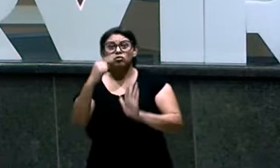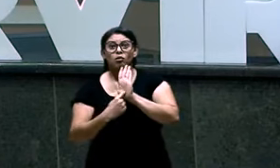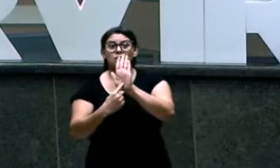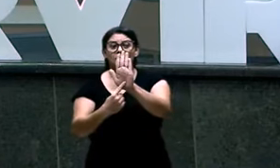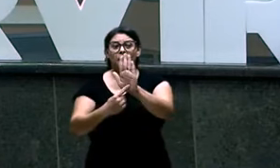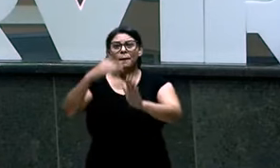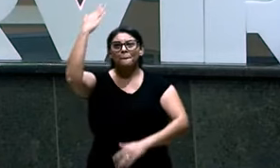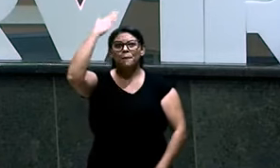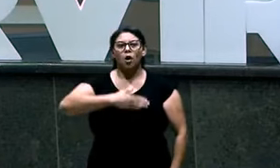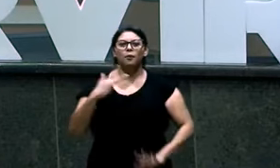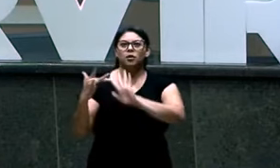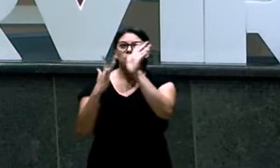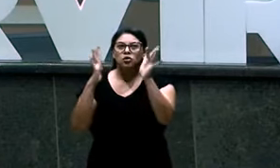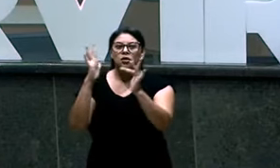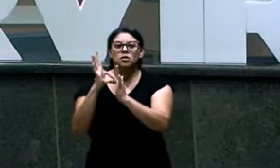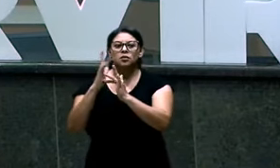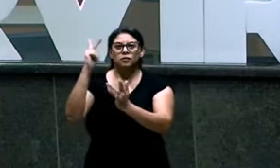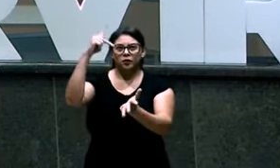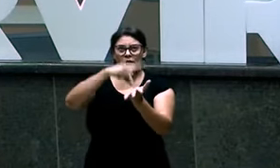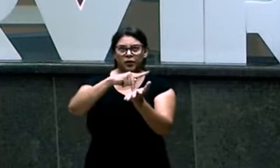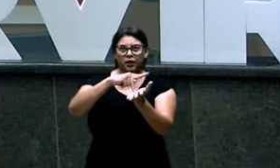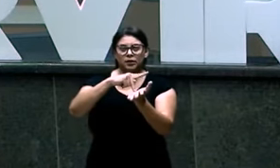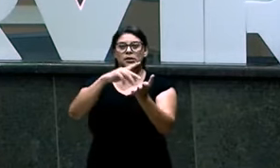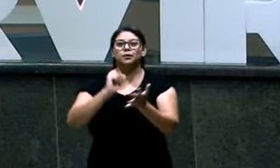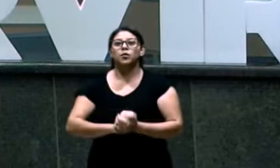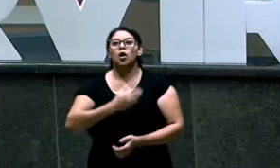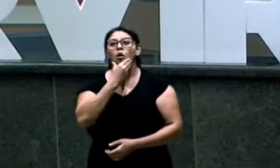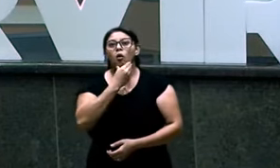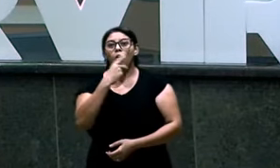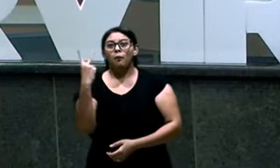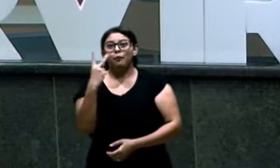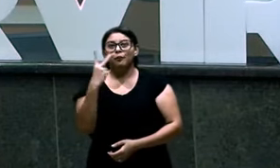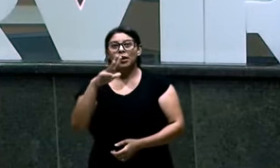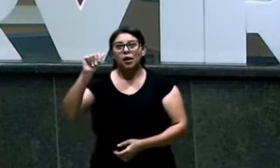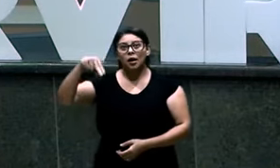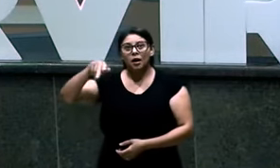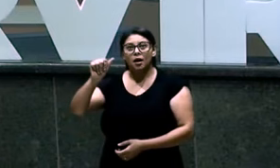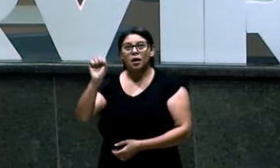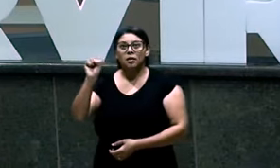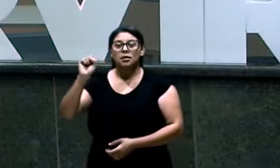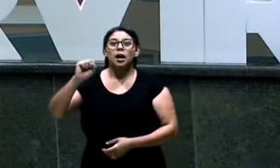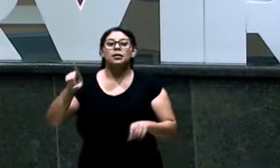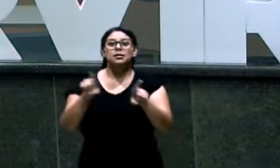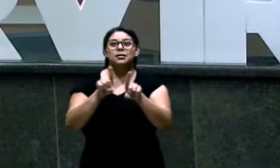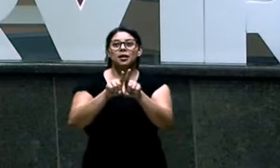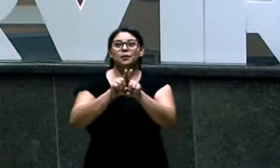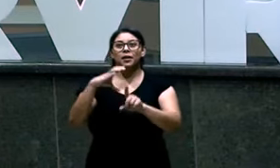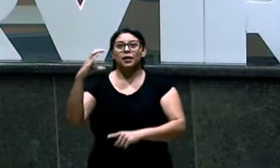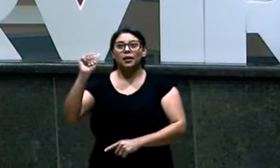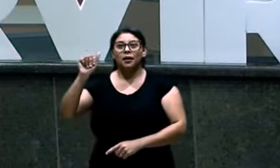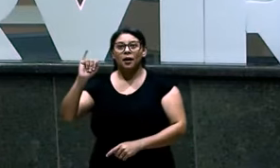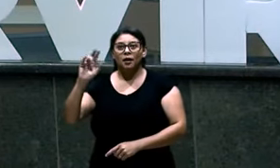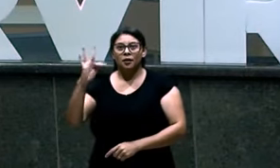está no versículo de número 2: e sendo Anás e Caifás sumos sacerdotes. Agora sai o historiador e entra o